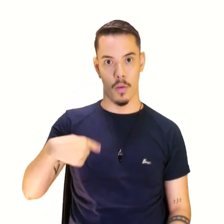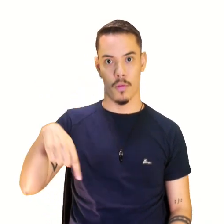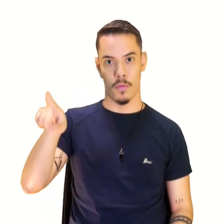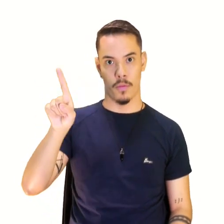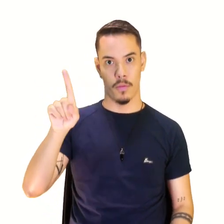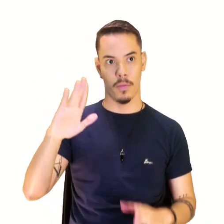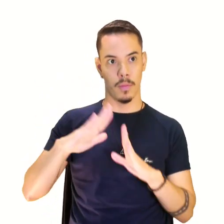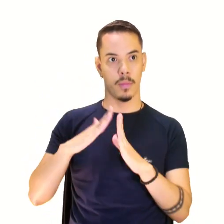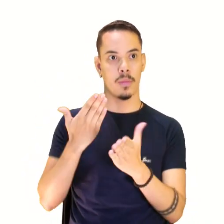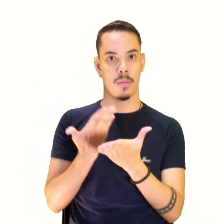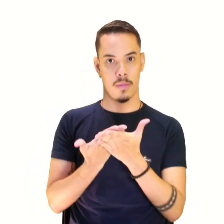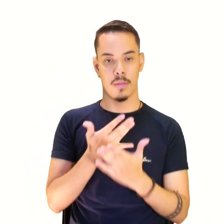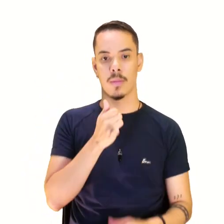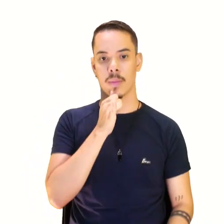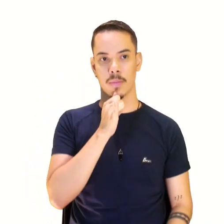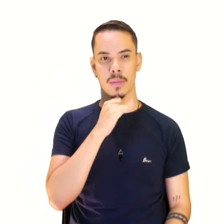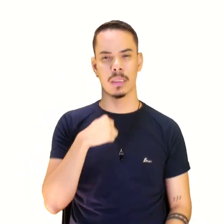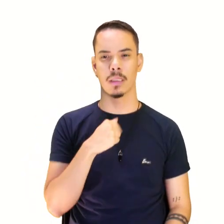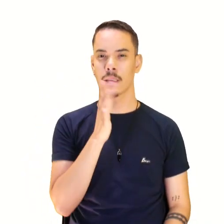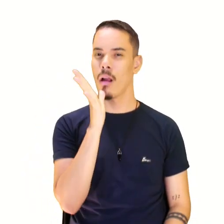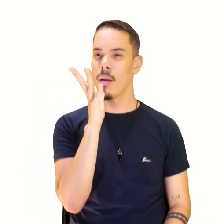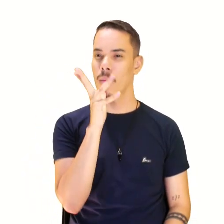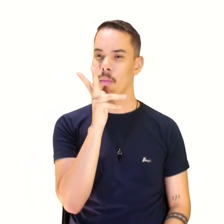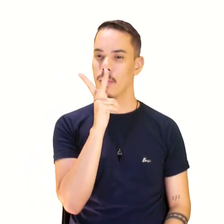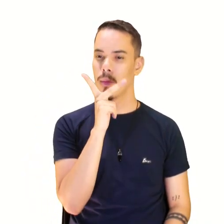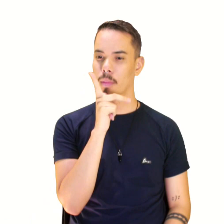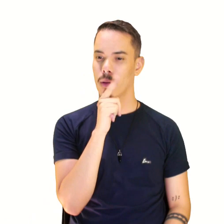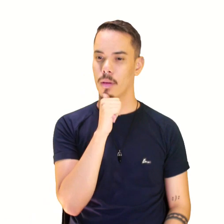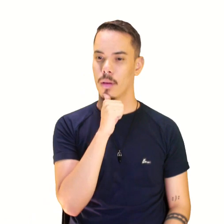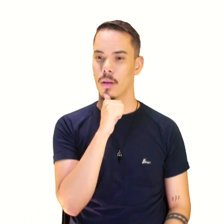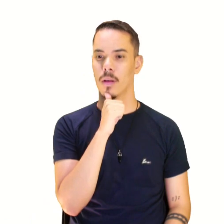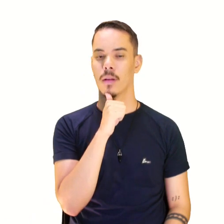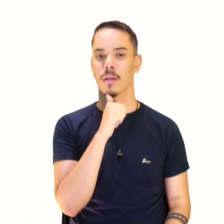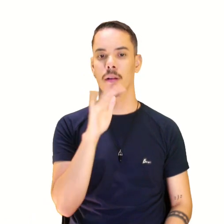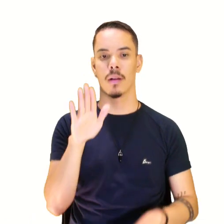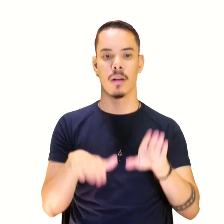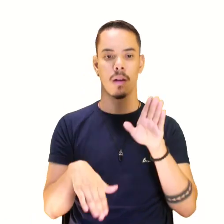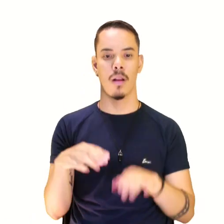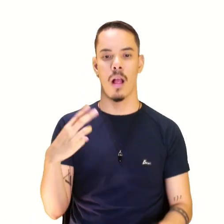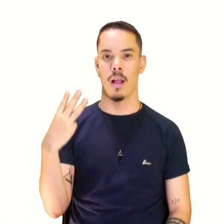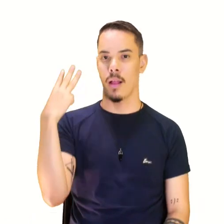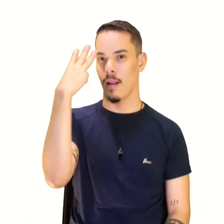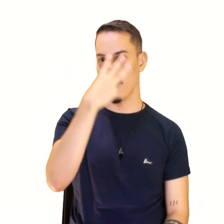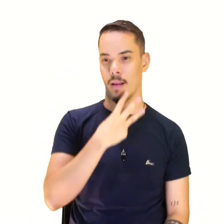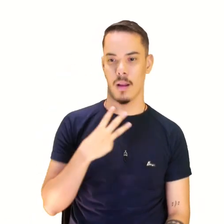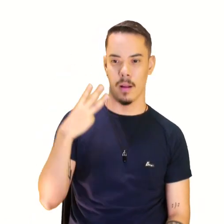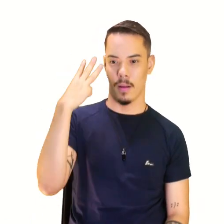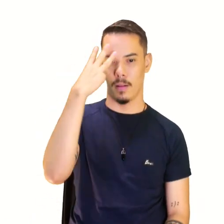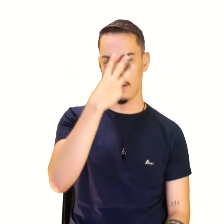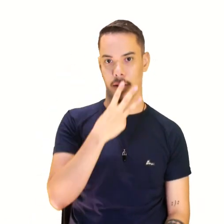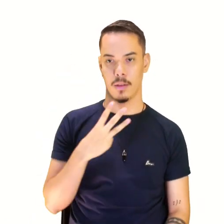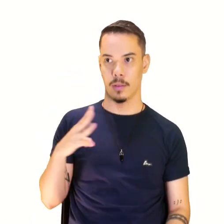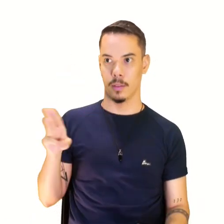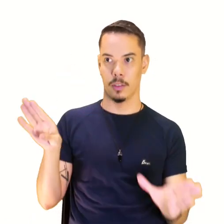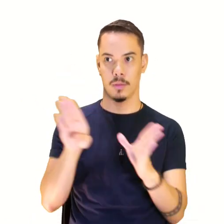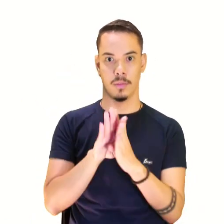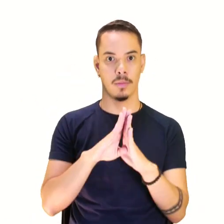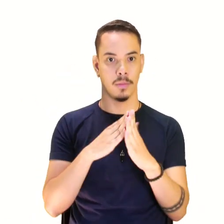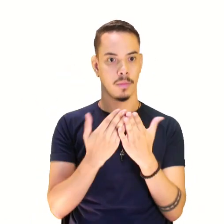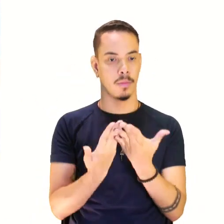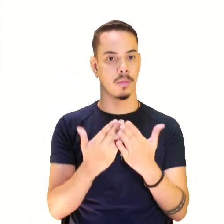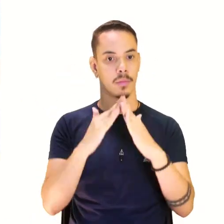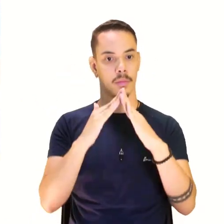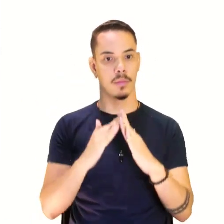escola e eu demoro ali, vamos imaginar, 3 horas para chegar na escola. Eu moro longe,